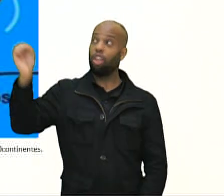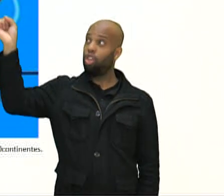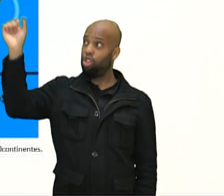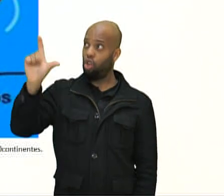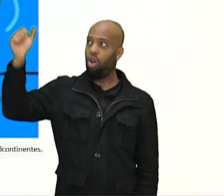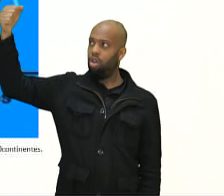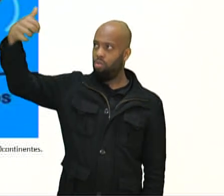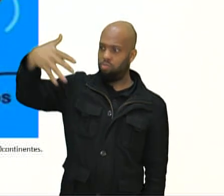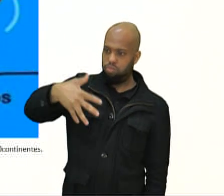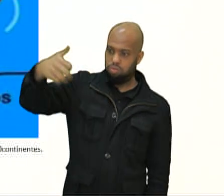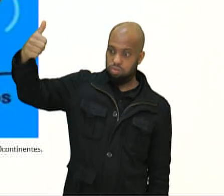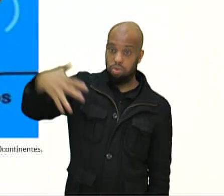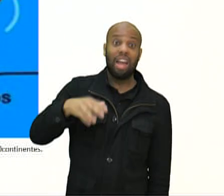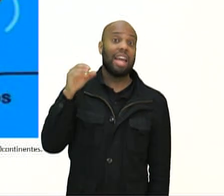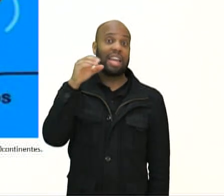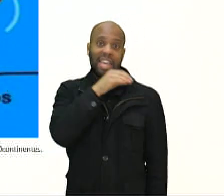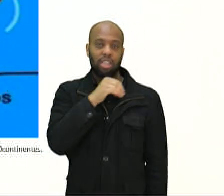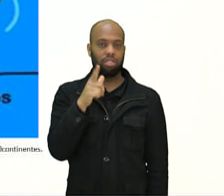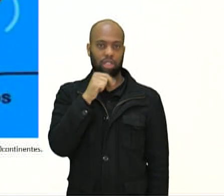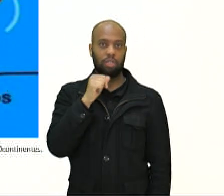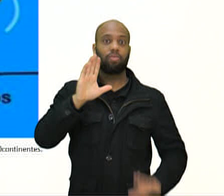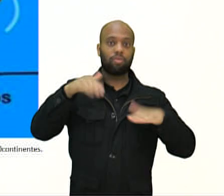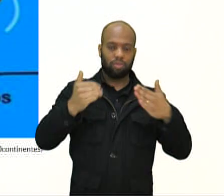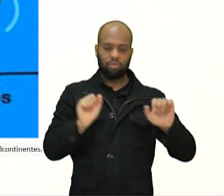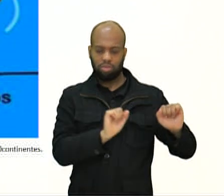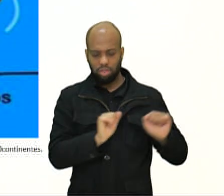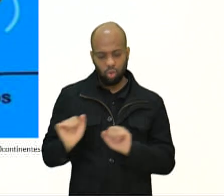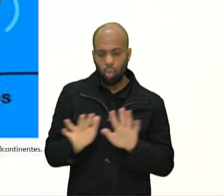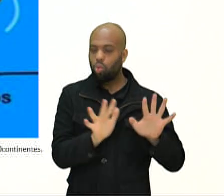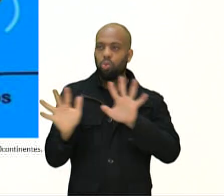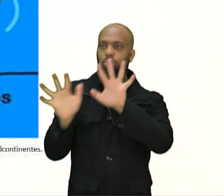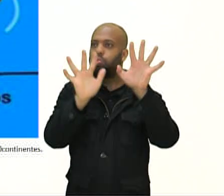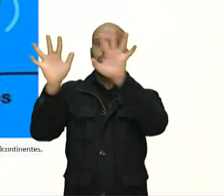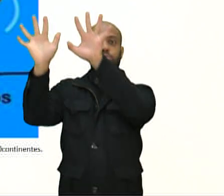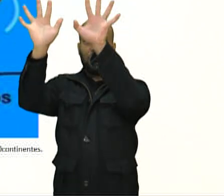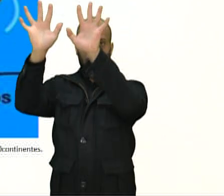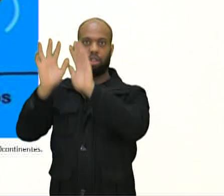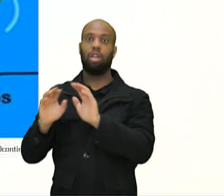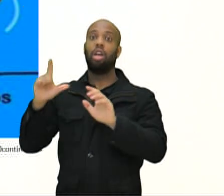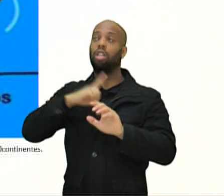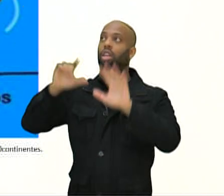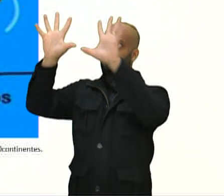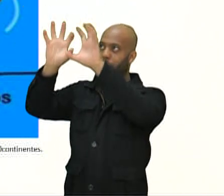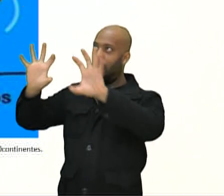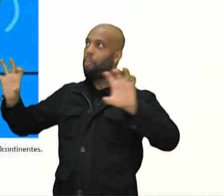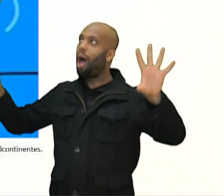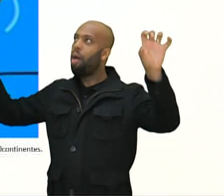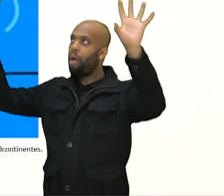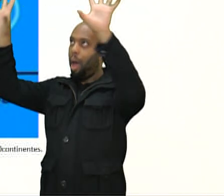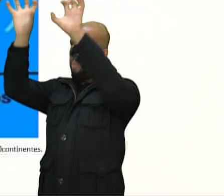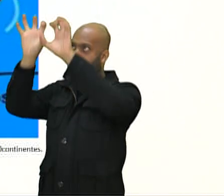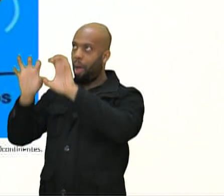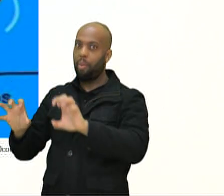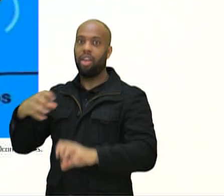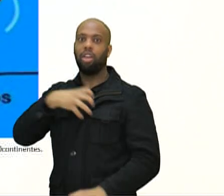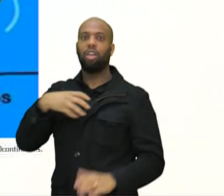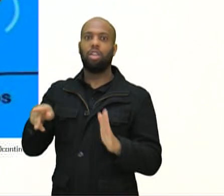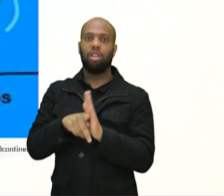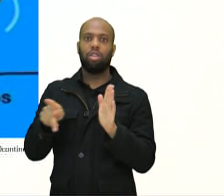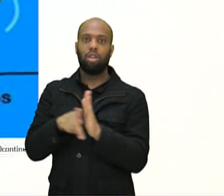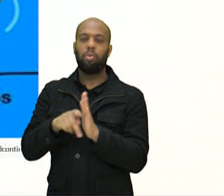pelo aquecimento dessa água, o que resultará na evaporação dessa água, formando as nuvens pelo processo